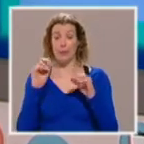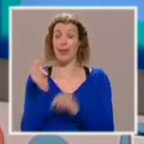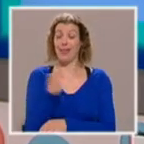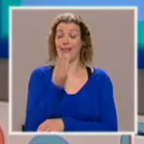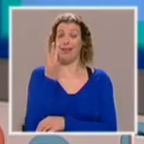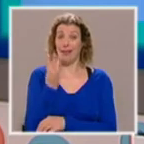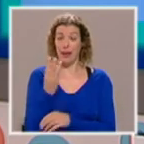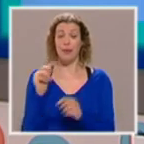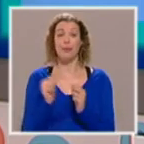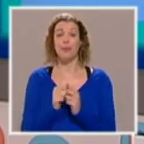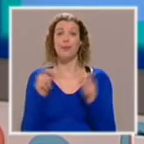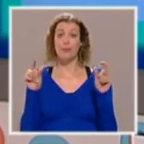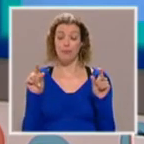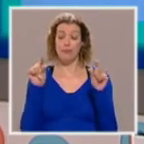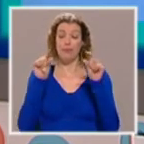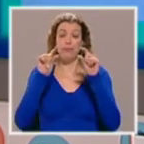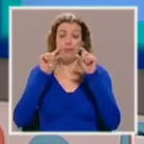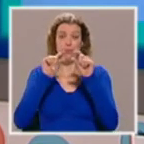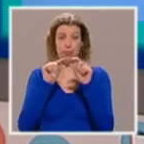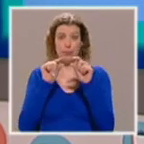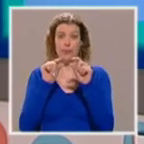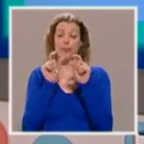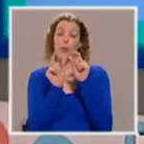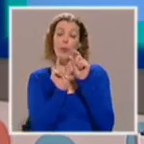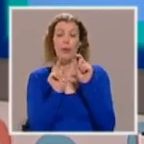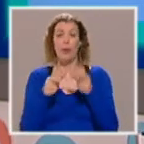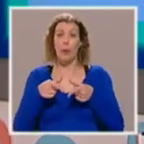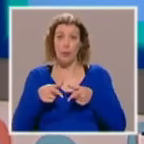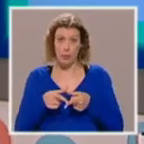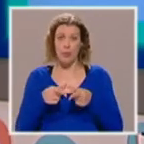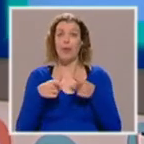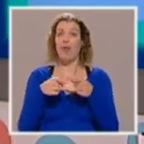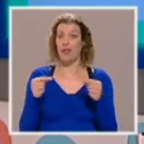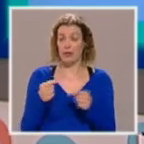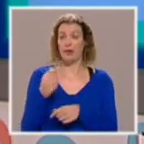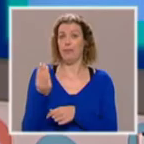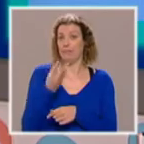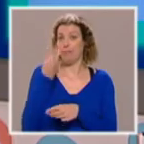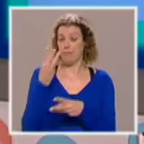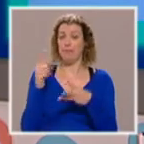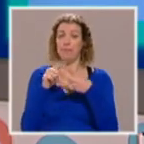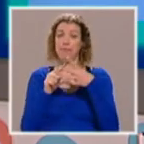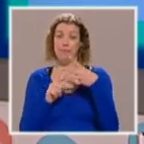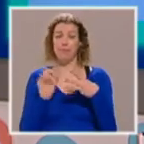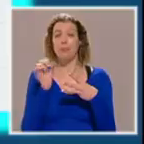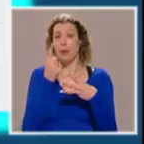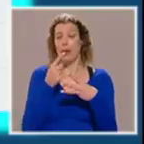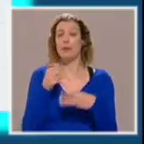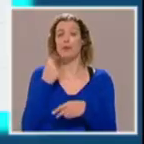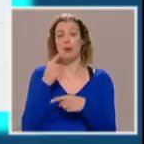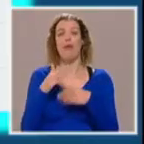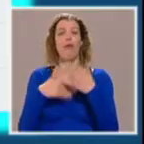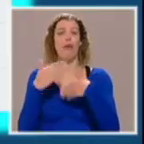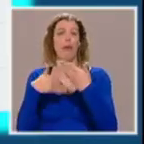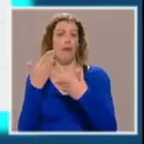genitais. As trompas de falópio, o útero e a vagina. Vou falar-vos primeiro destas e depois então avançamos